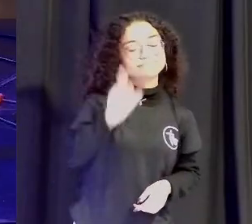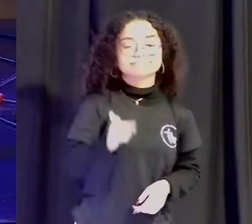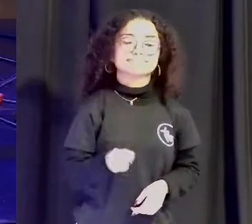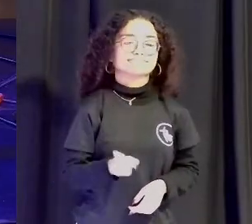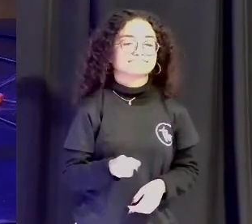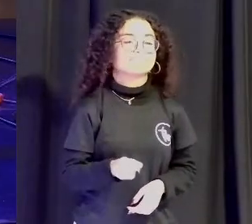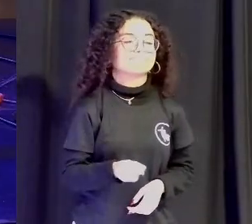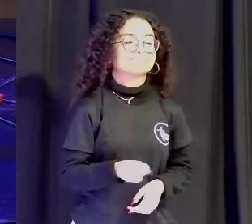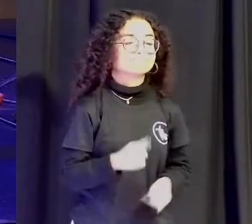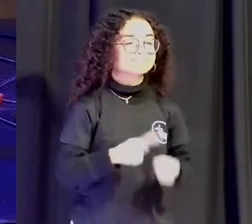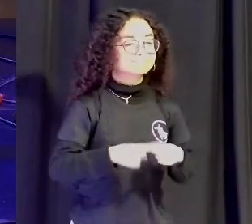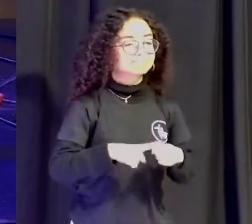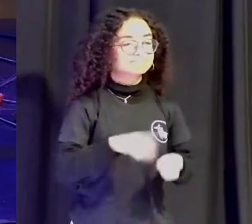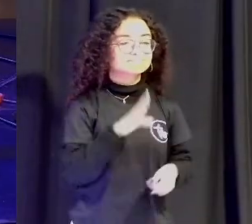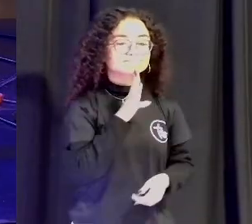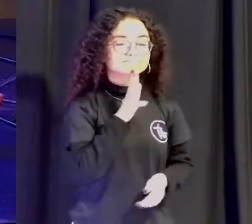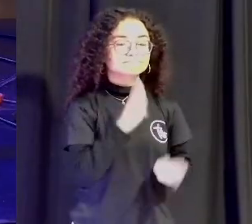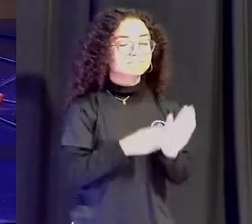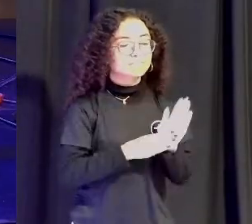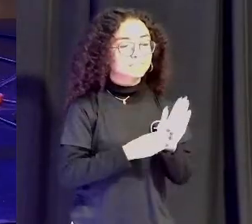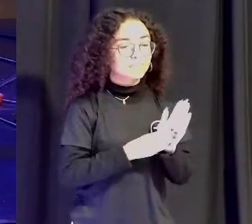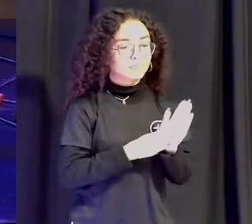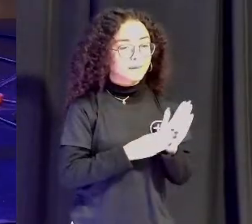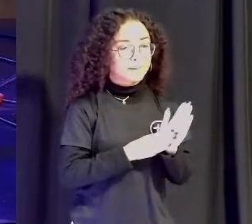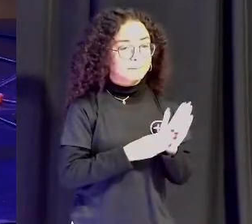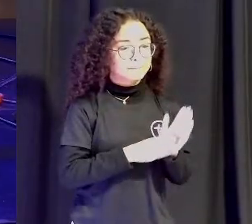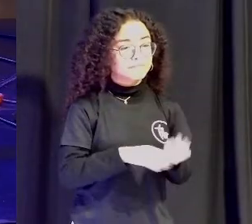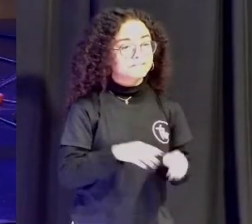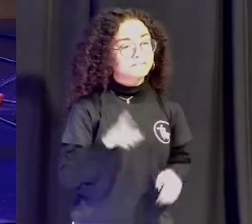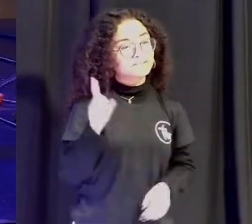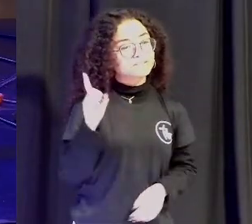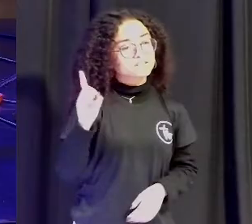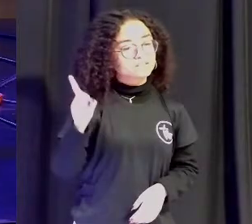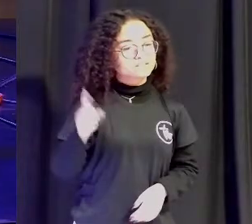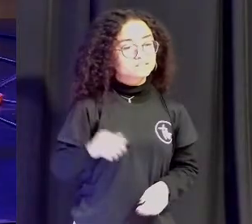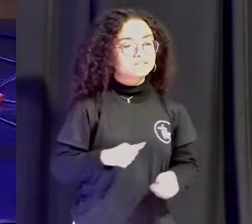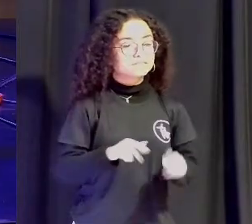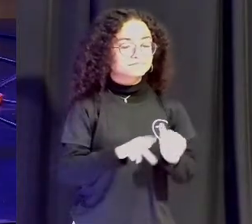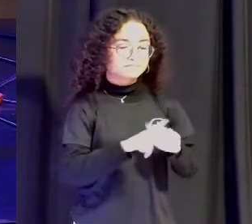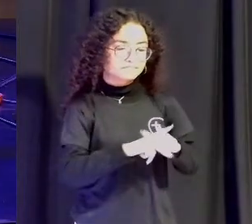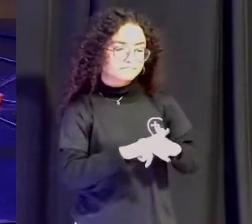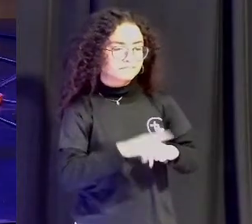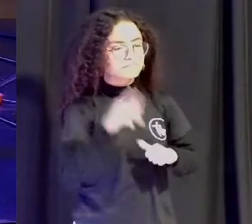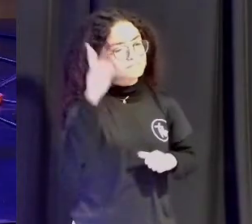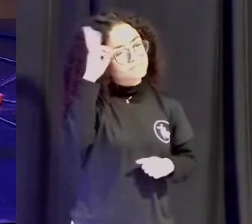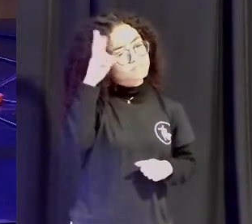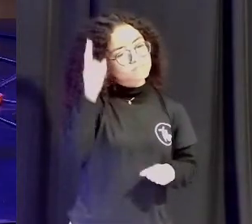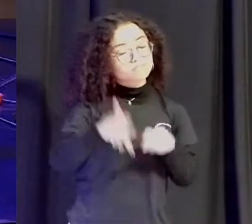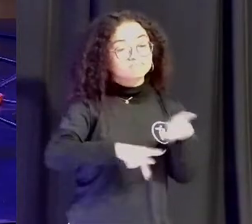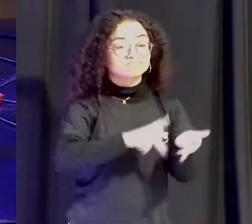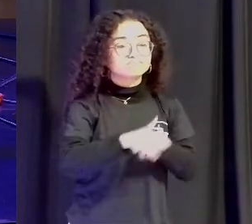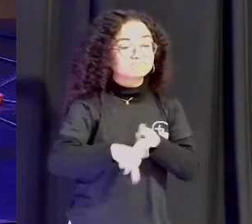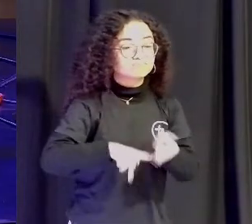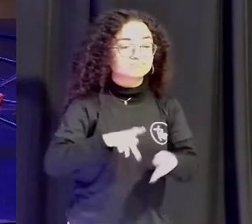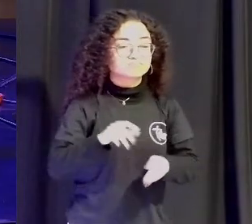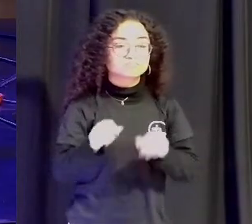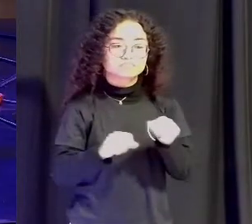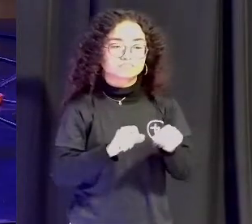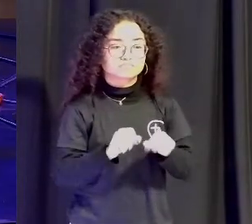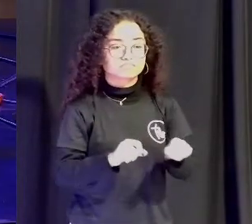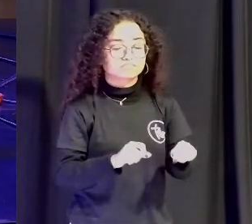de Deus. Pedro está lembrando a eles que tudo que foi anunciado anteriormente